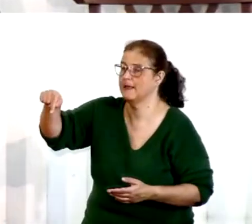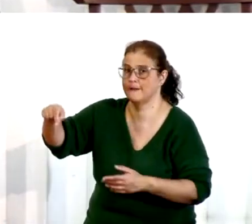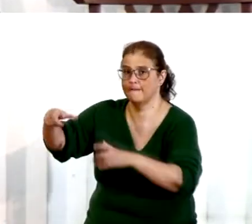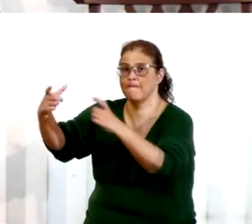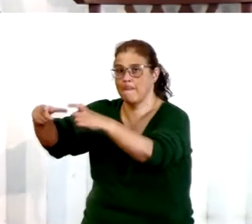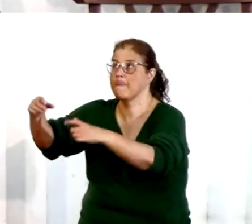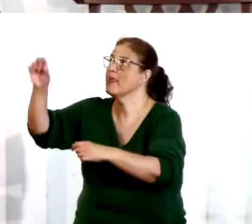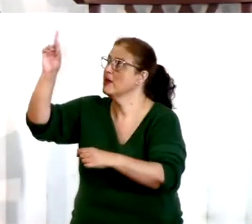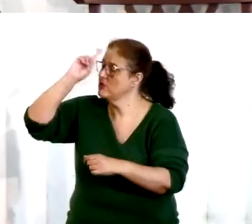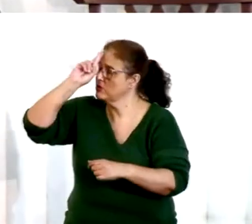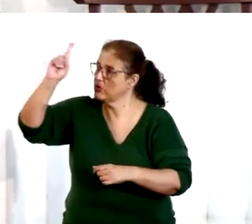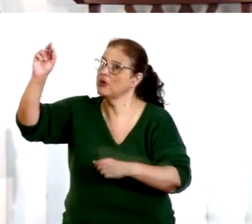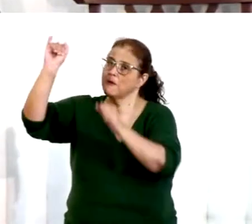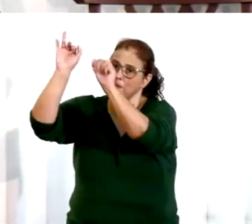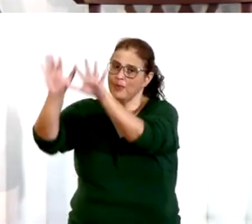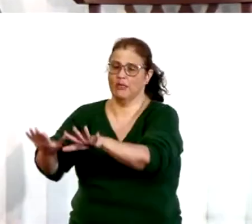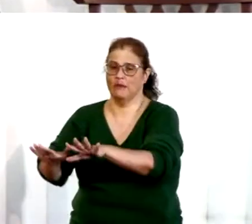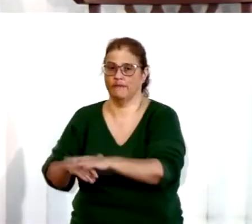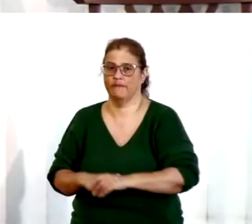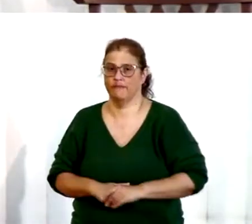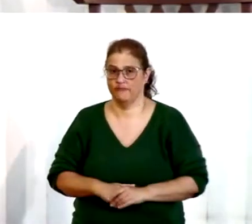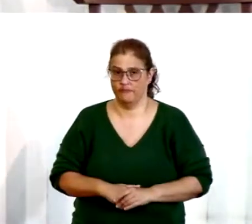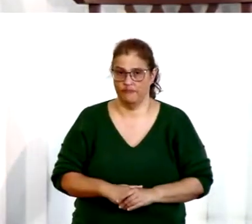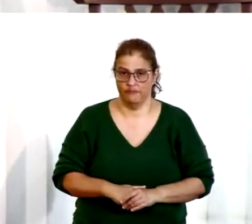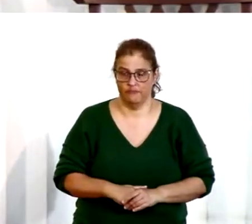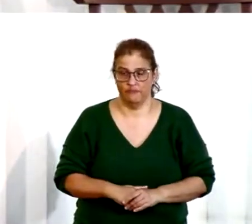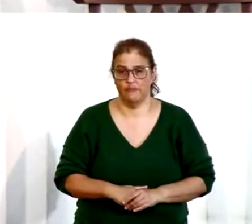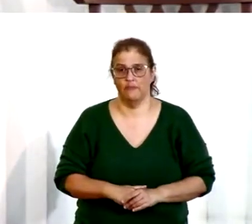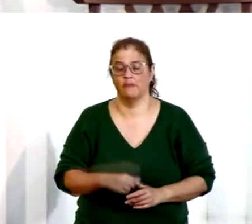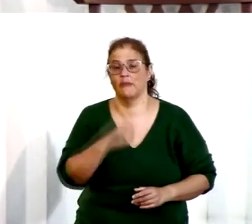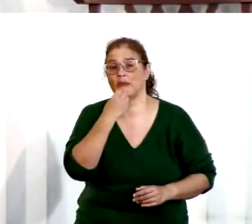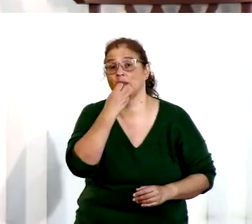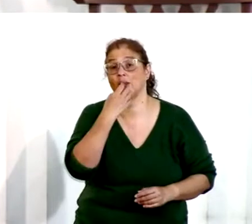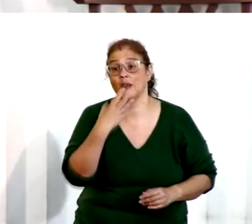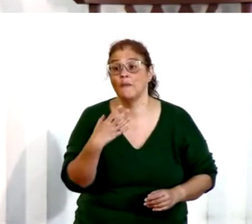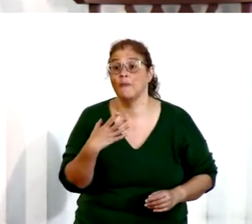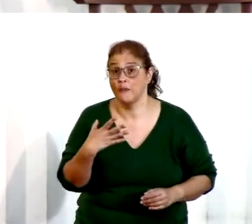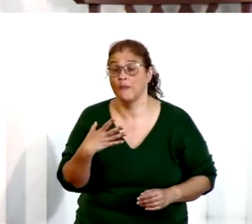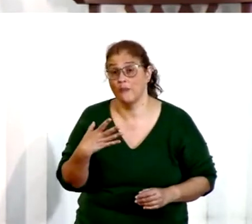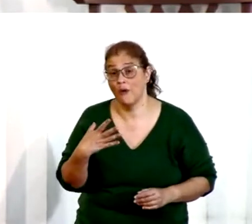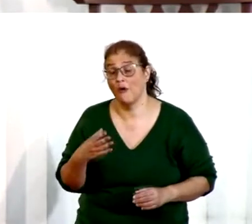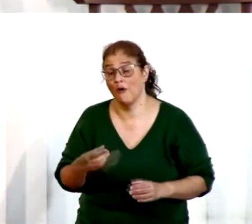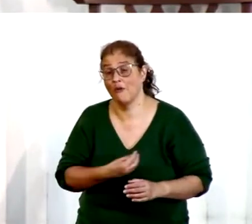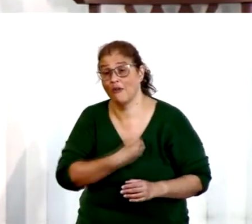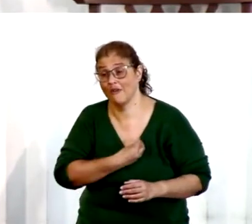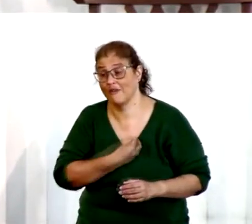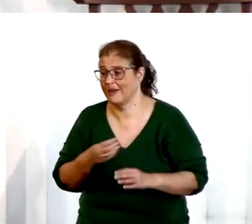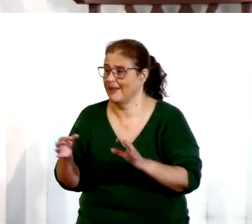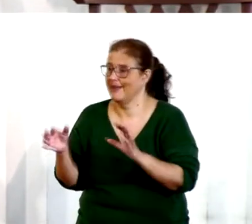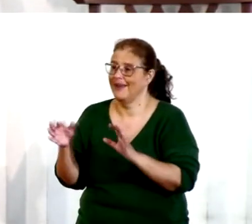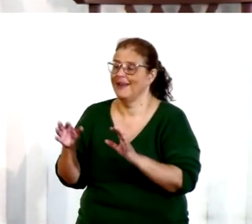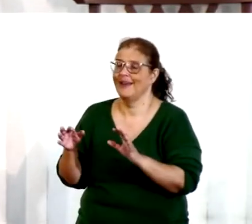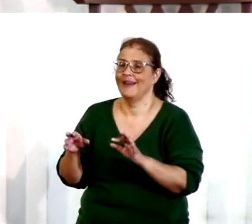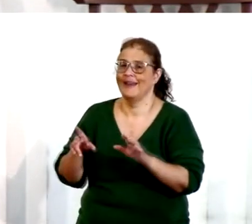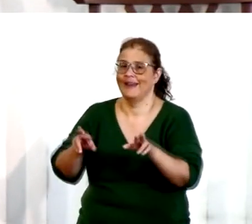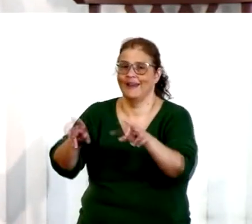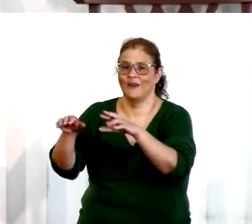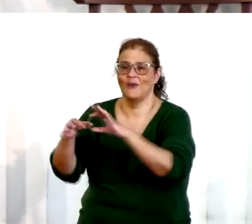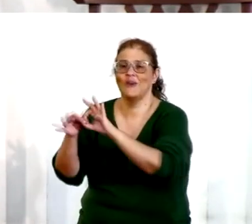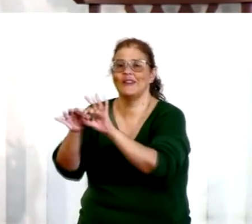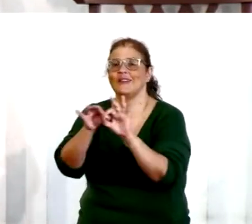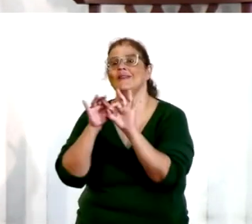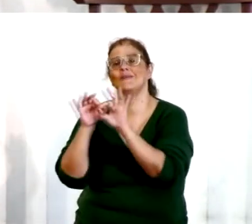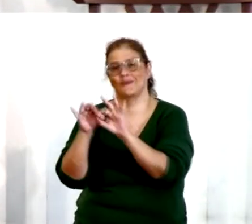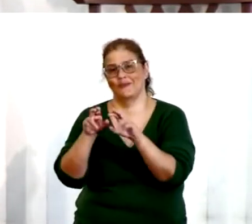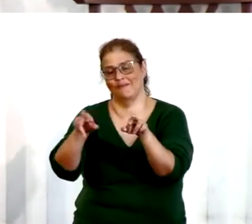Senhor ordenará a bênção. É bom e agradável viverem unidos os irmãos, diz outro salmo. Ali o Senhor ordena a